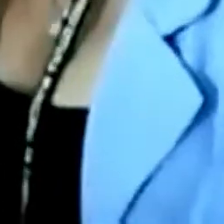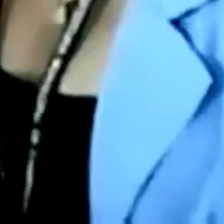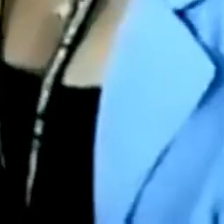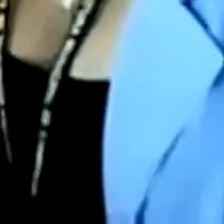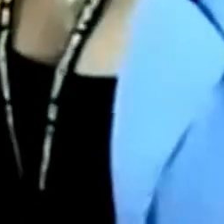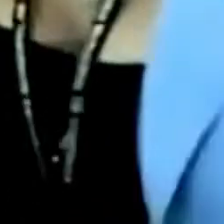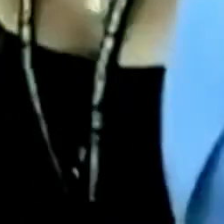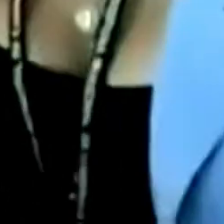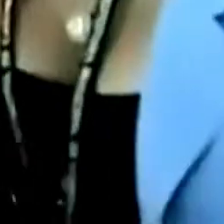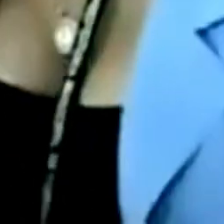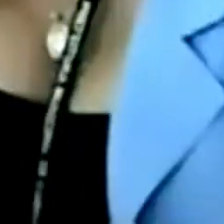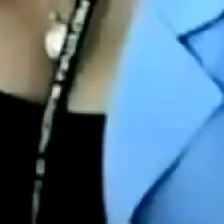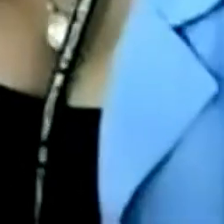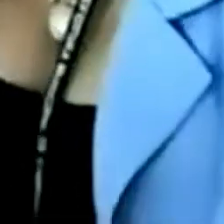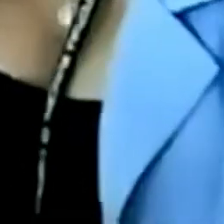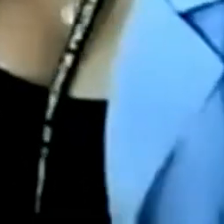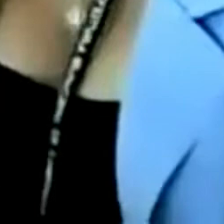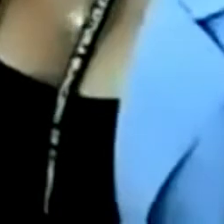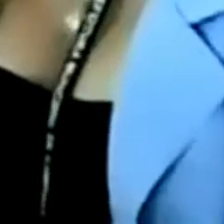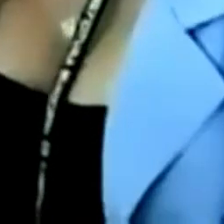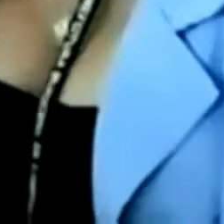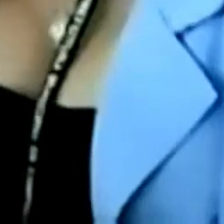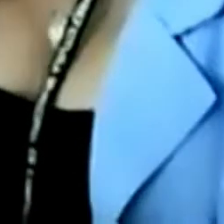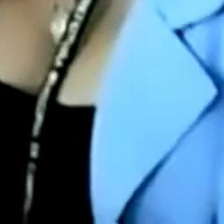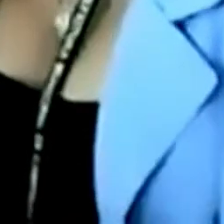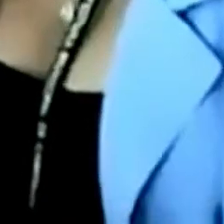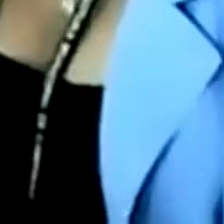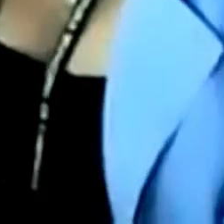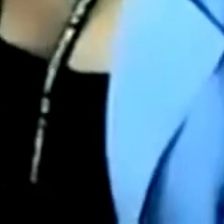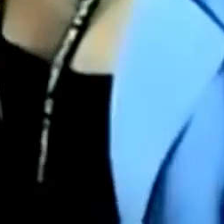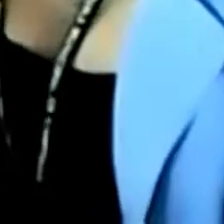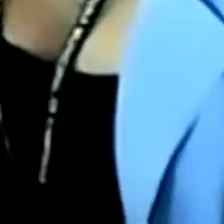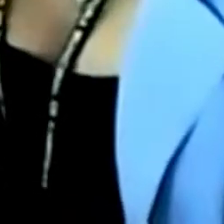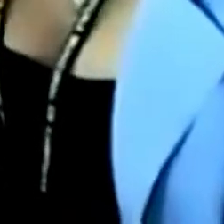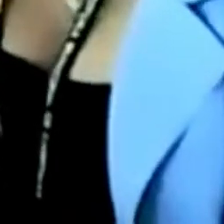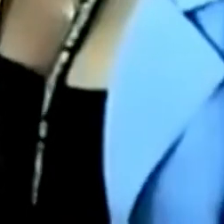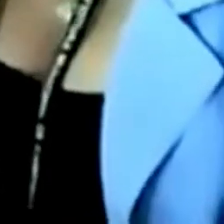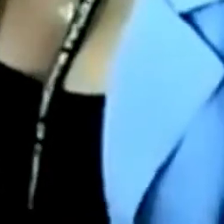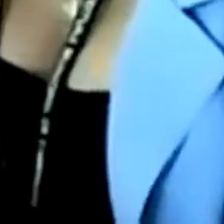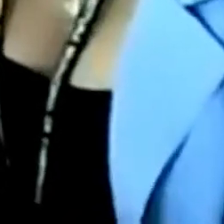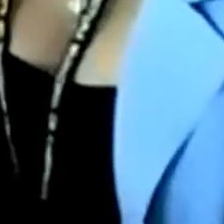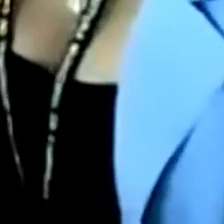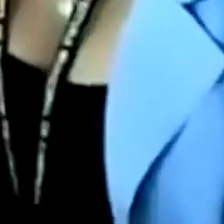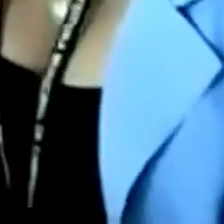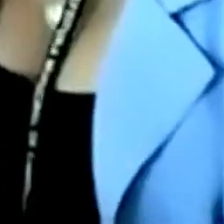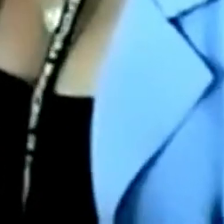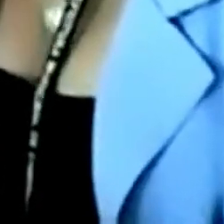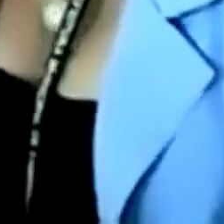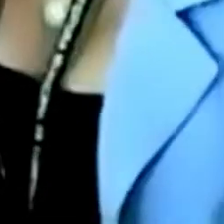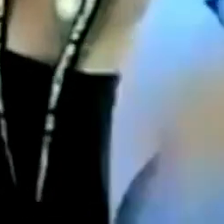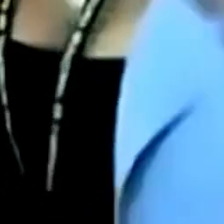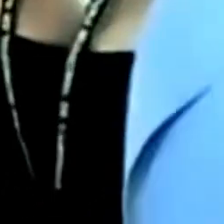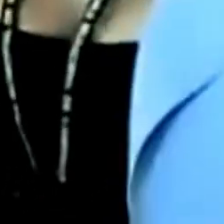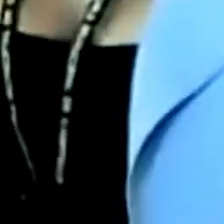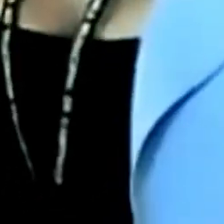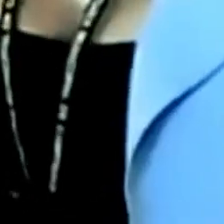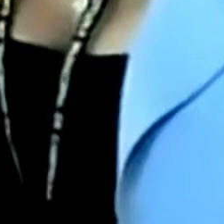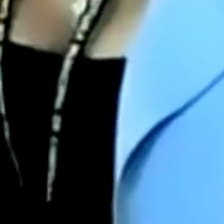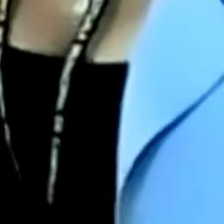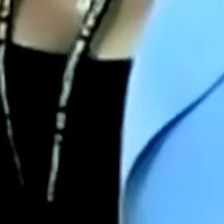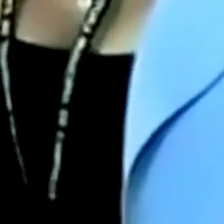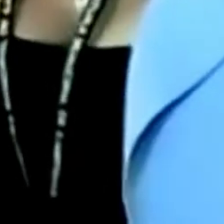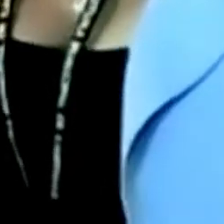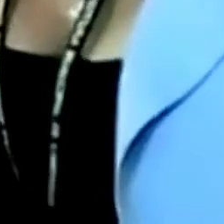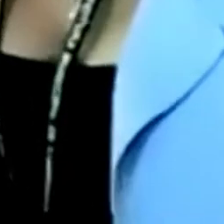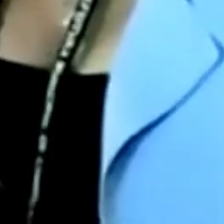cultural representado lá pela Fabiana Ribeiro ela estava inclusive com outras pessoas ela